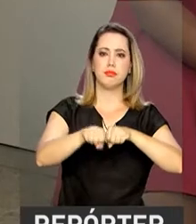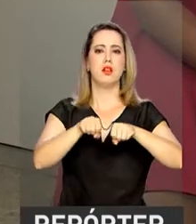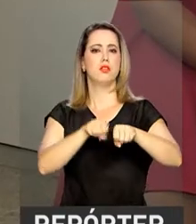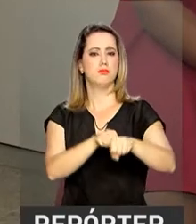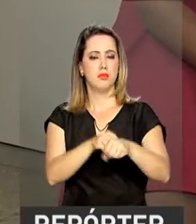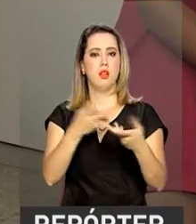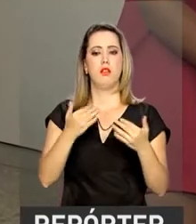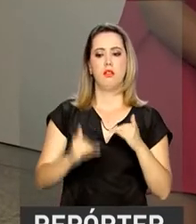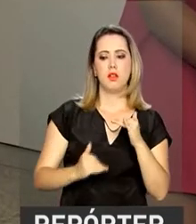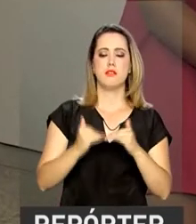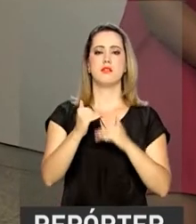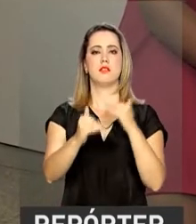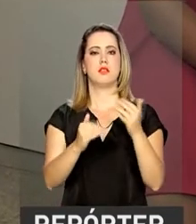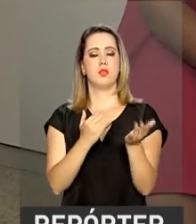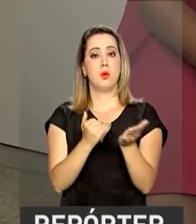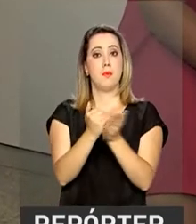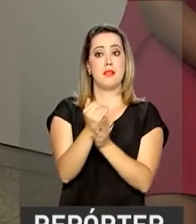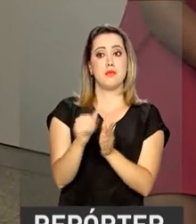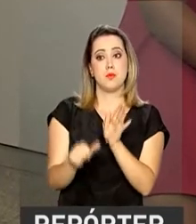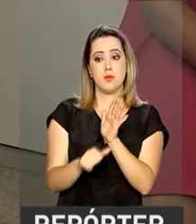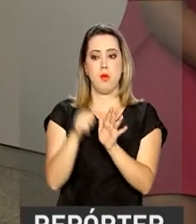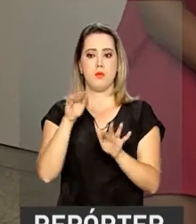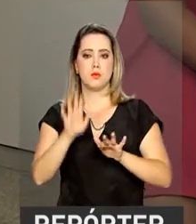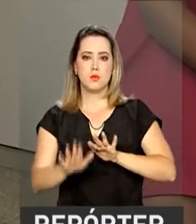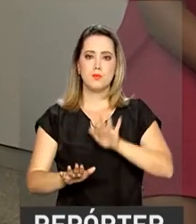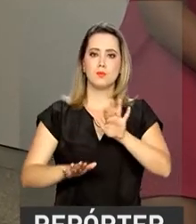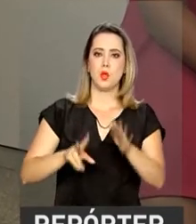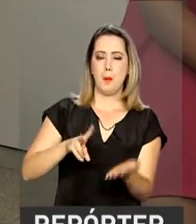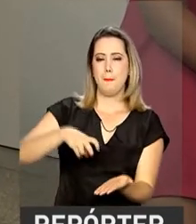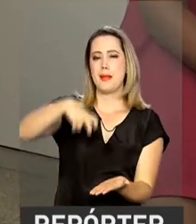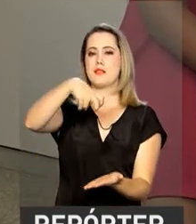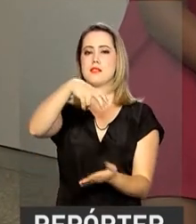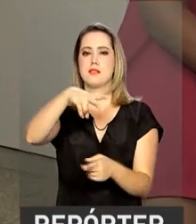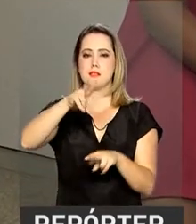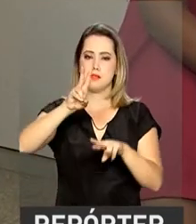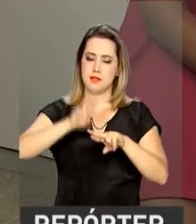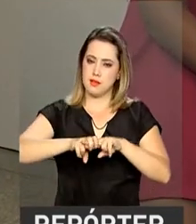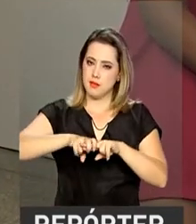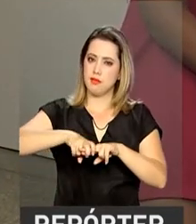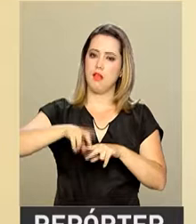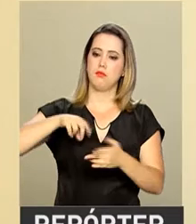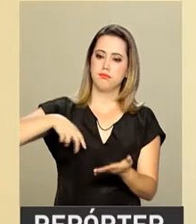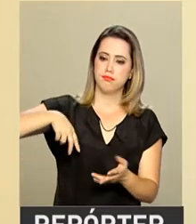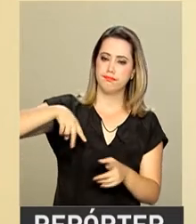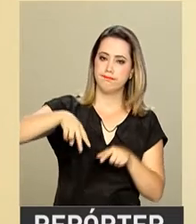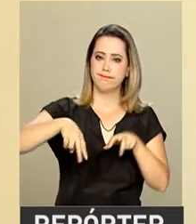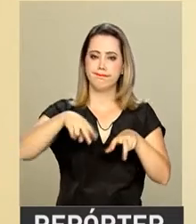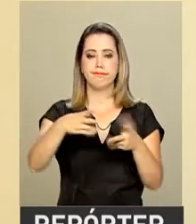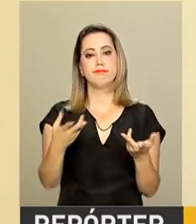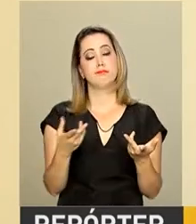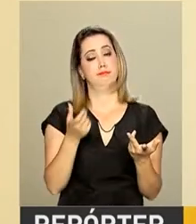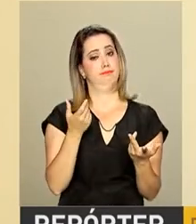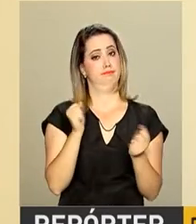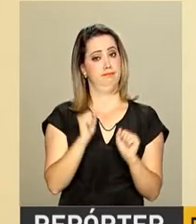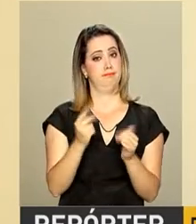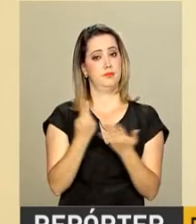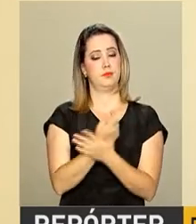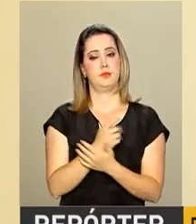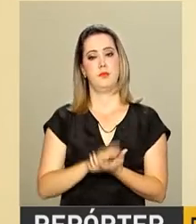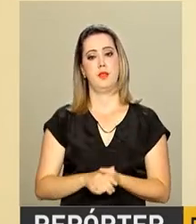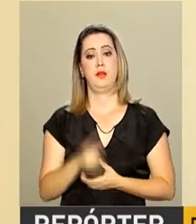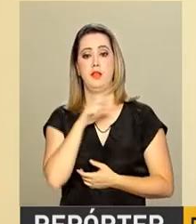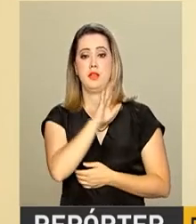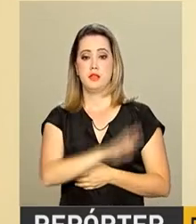crescendo e começam a fazer os primeiros movimentos para sentar, engatinhar ou caminhar. Das crianças que nascem